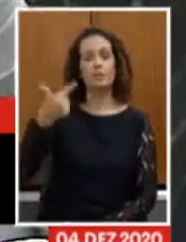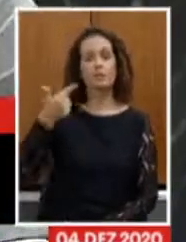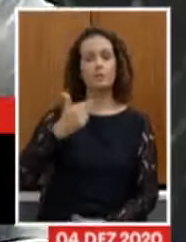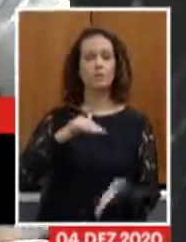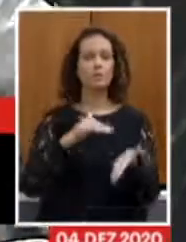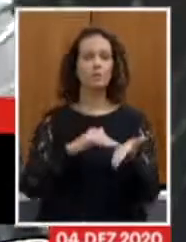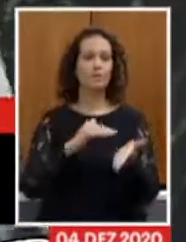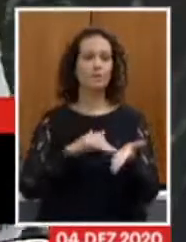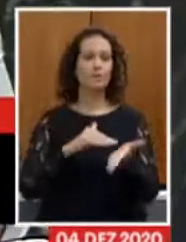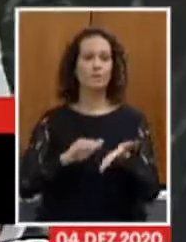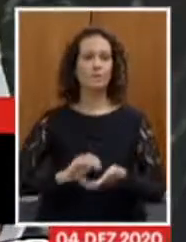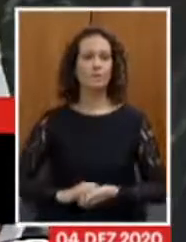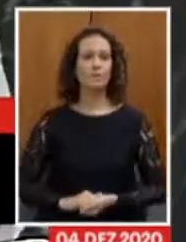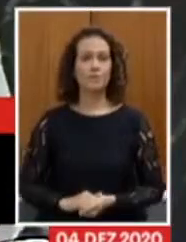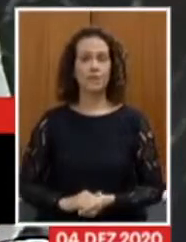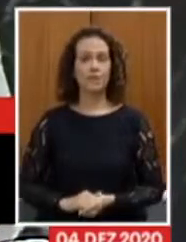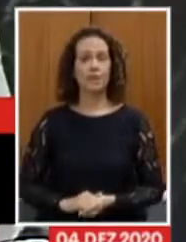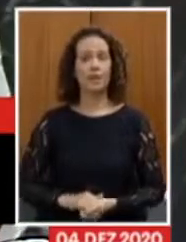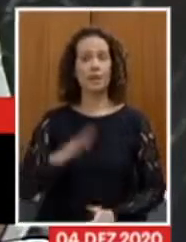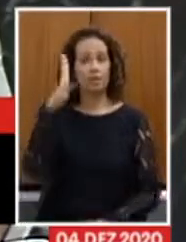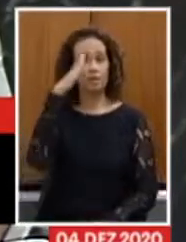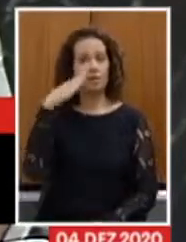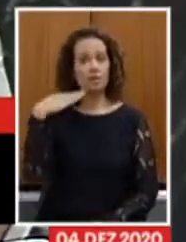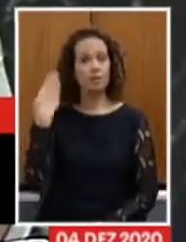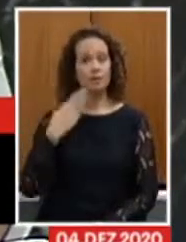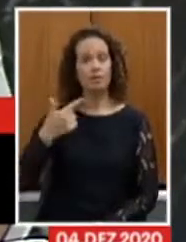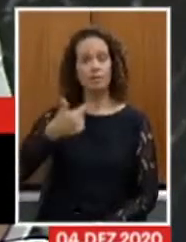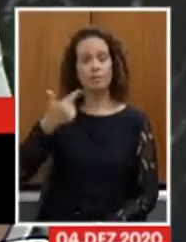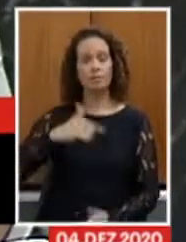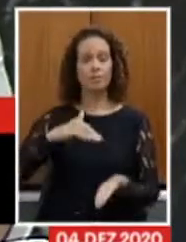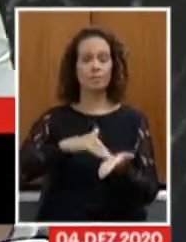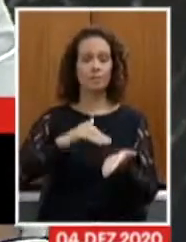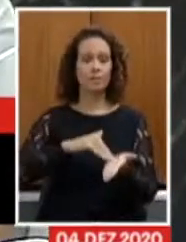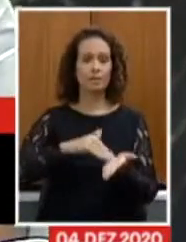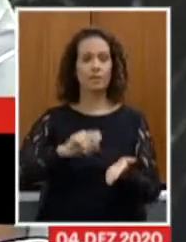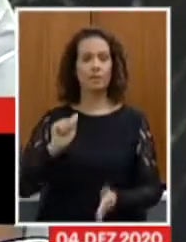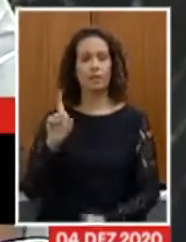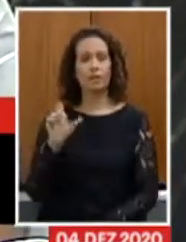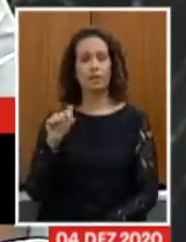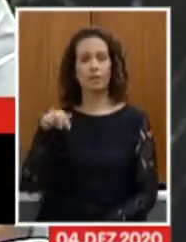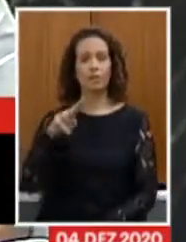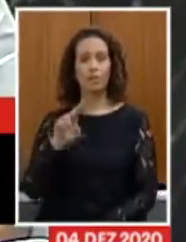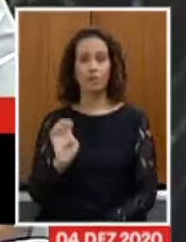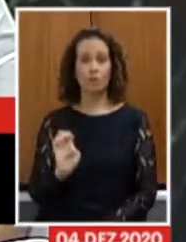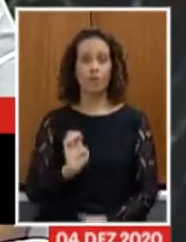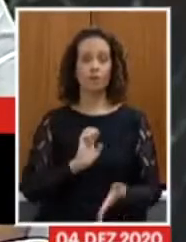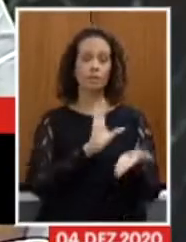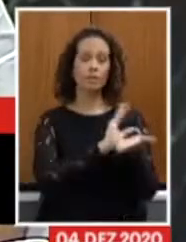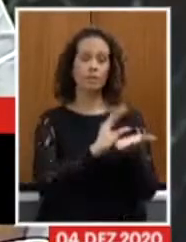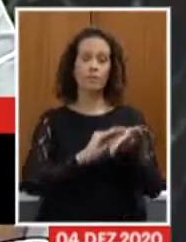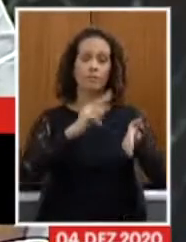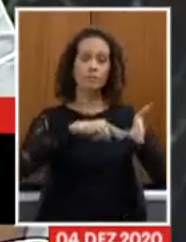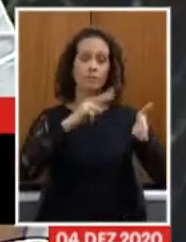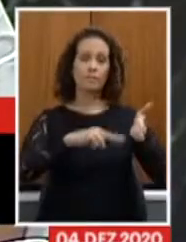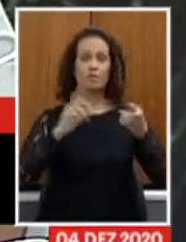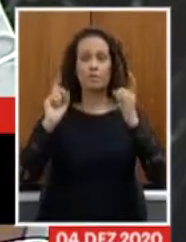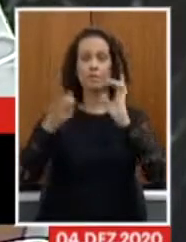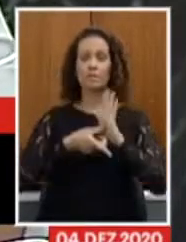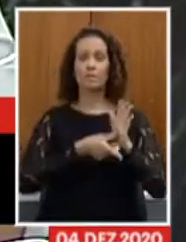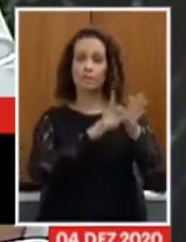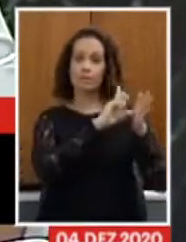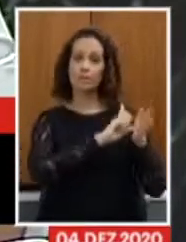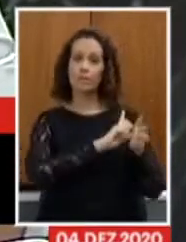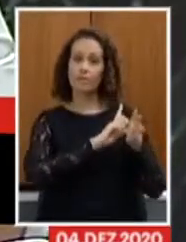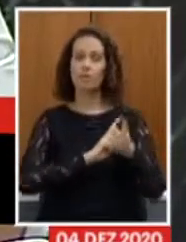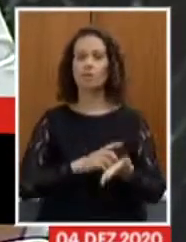secretária. A deputada Beatriz Cerqueira, segunda secretária ad hoc, procede à leitura da ata da reunião anterior, que